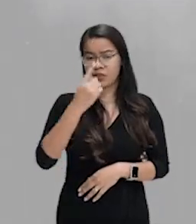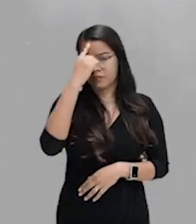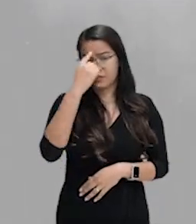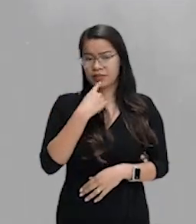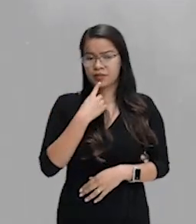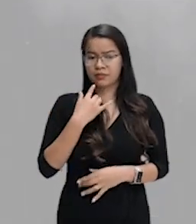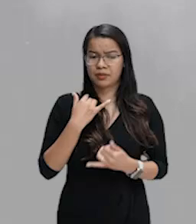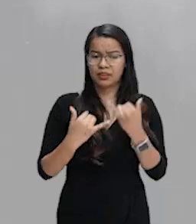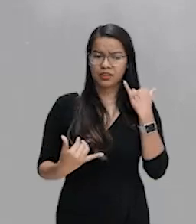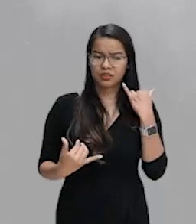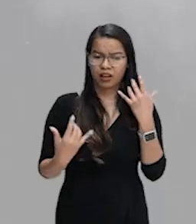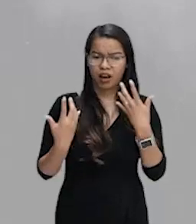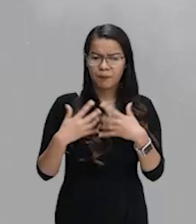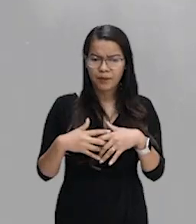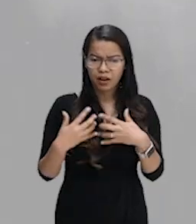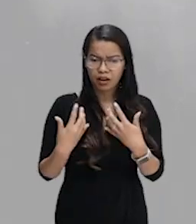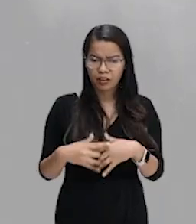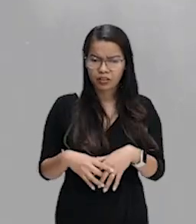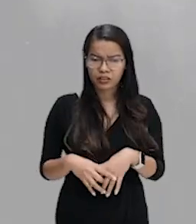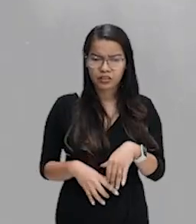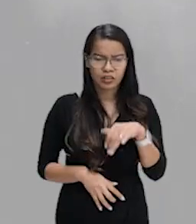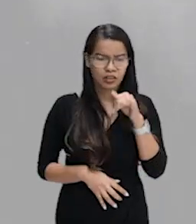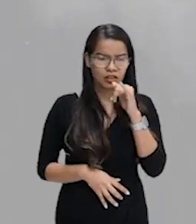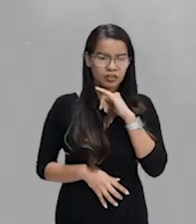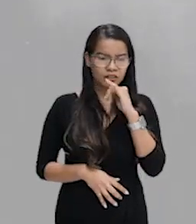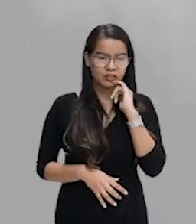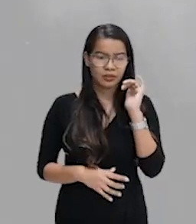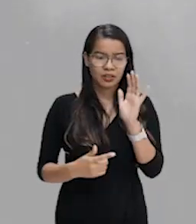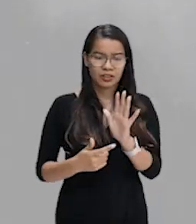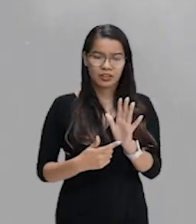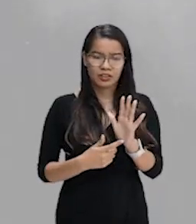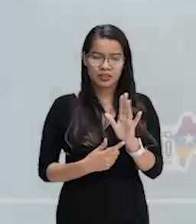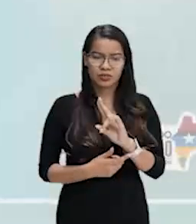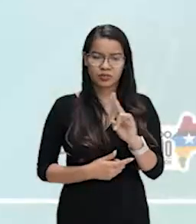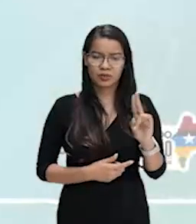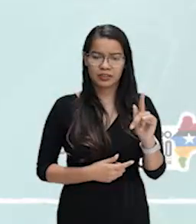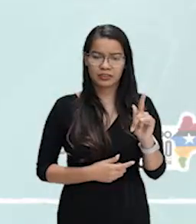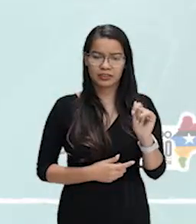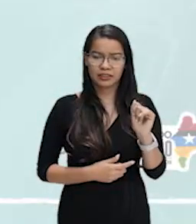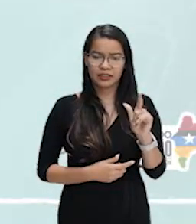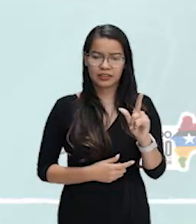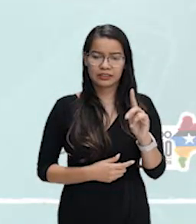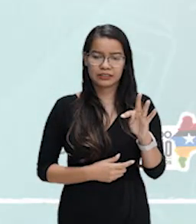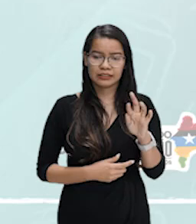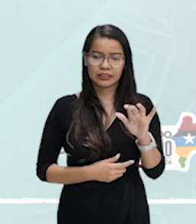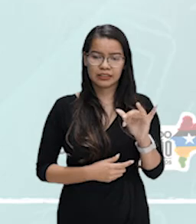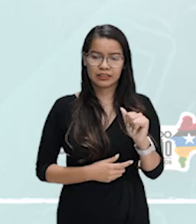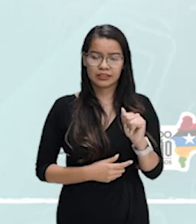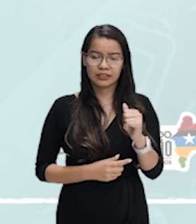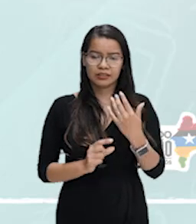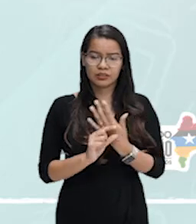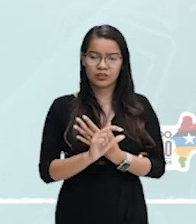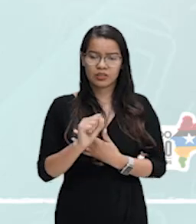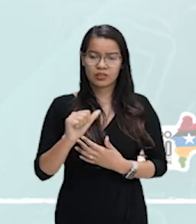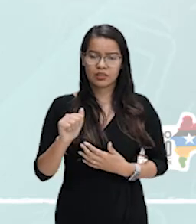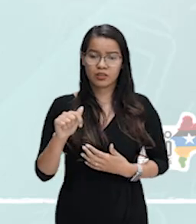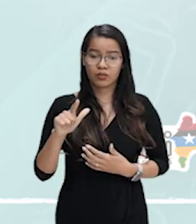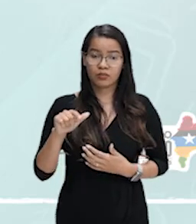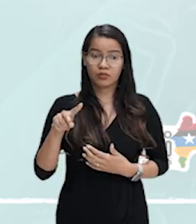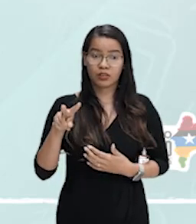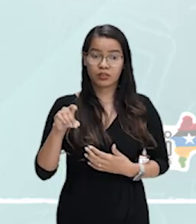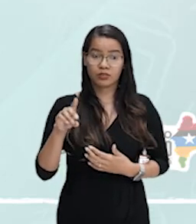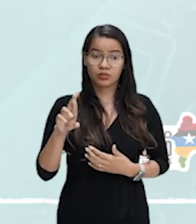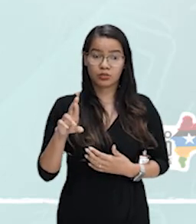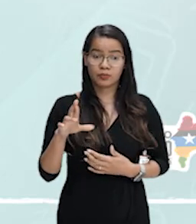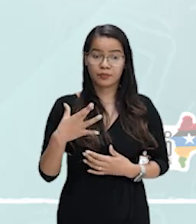parece absurda. Exemplo, essa aqui é a Galateia das Esferas de Salvador Dalí, um retrato da esposa dele, ou